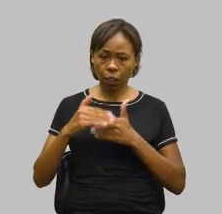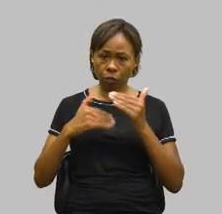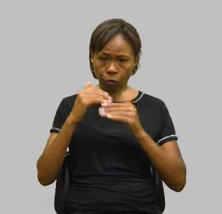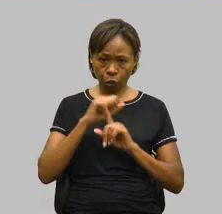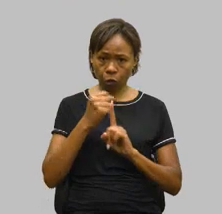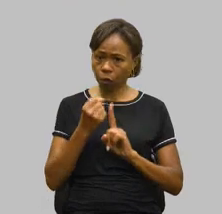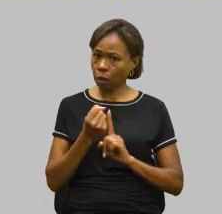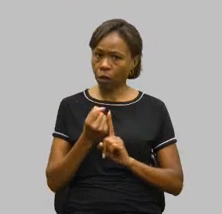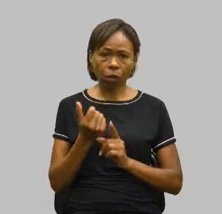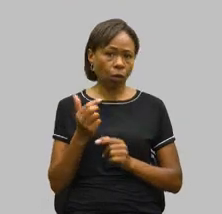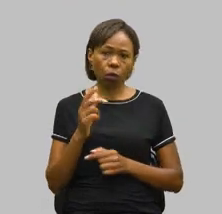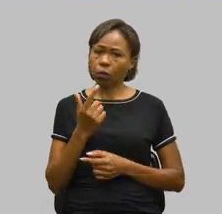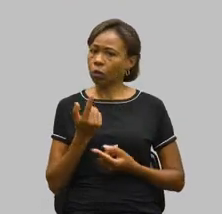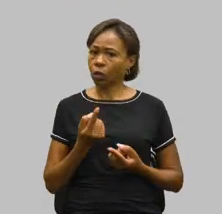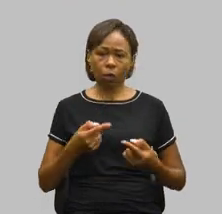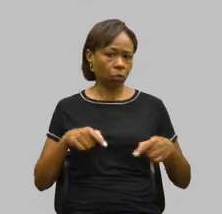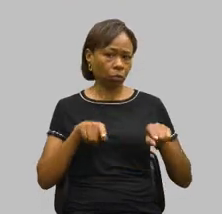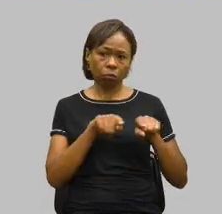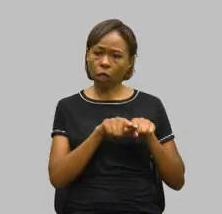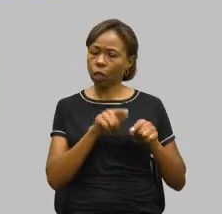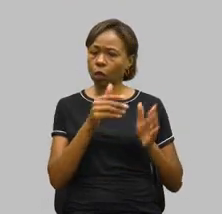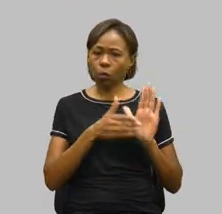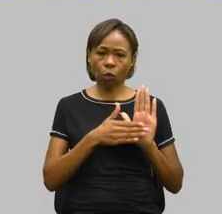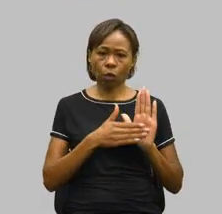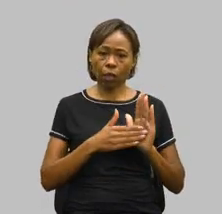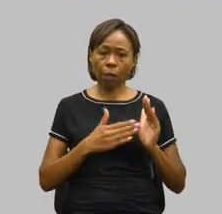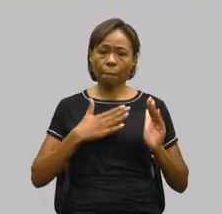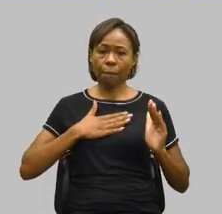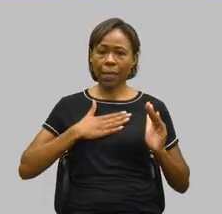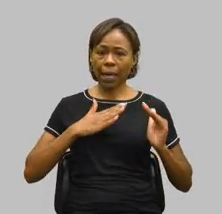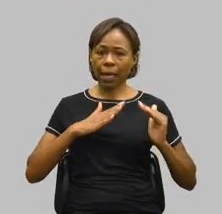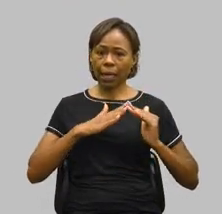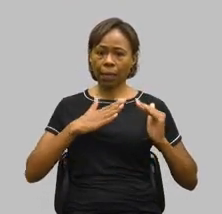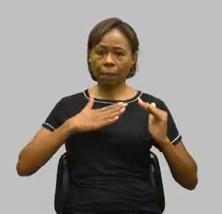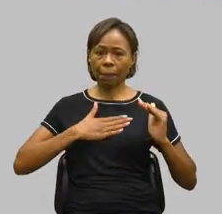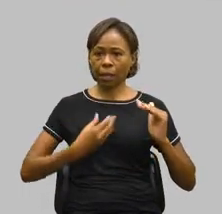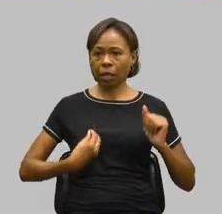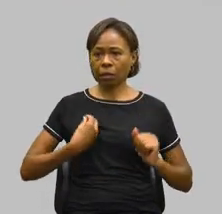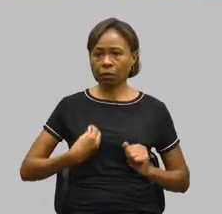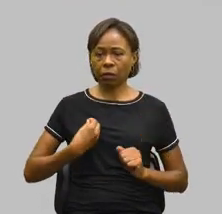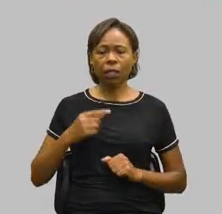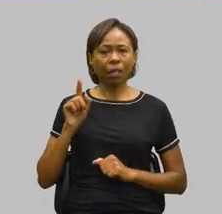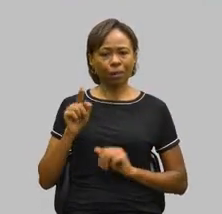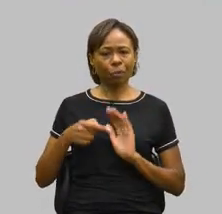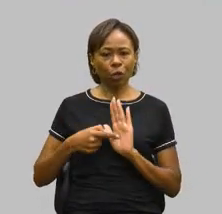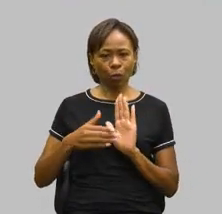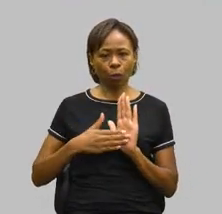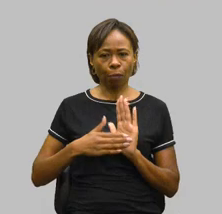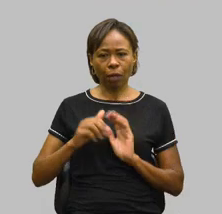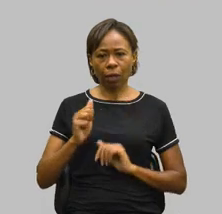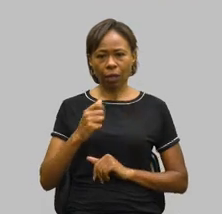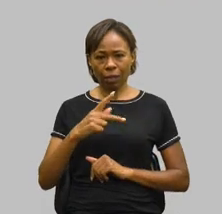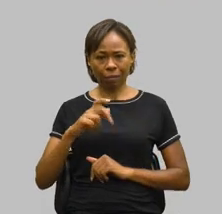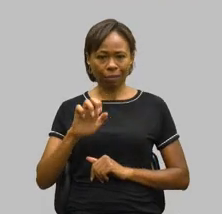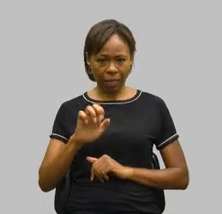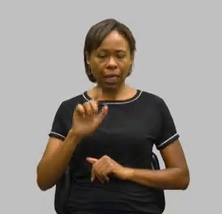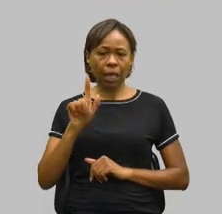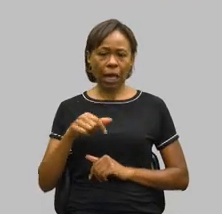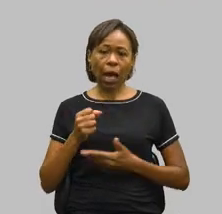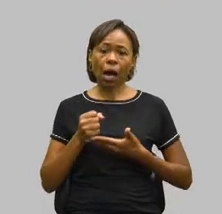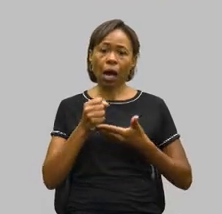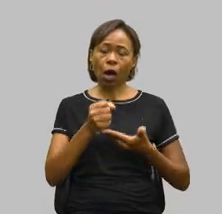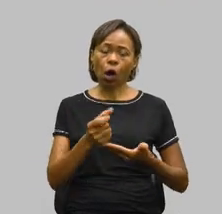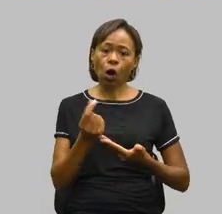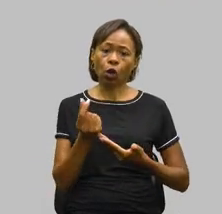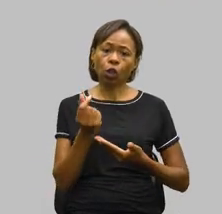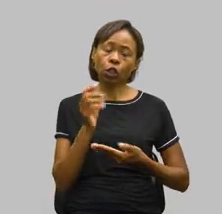participa do programa Minha Casa Minha Vida e foi apresentado aqui o ap que é o auxílio porta de entrada que é um programa que exatamente